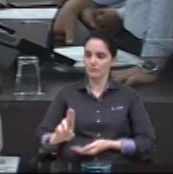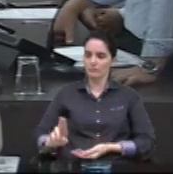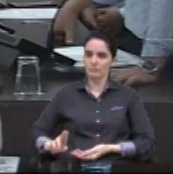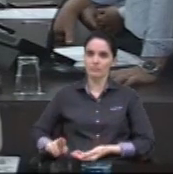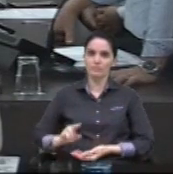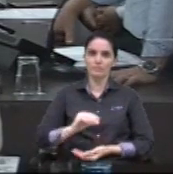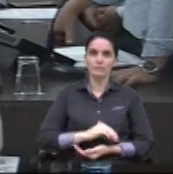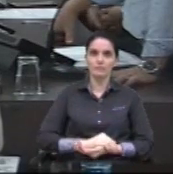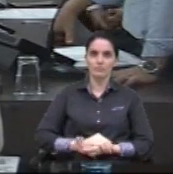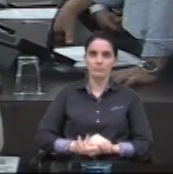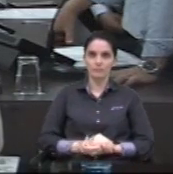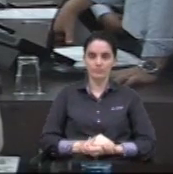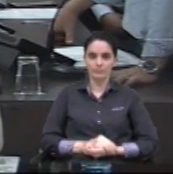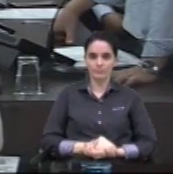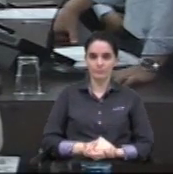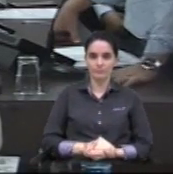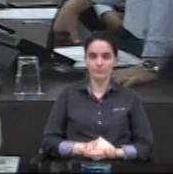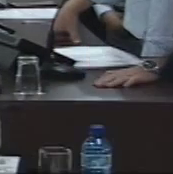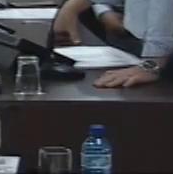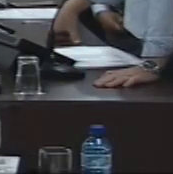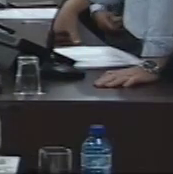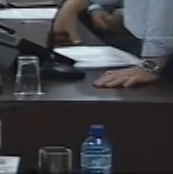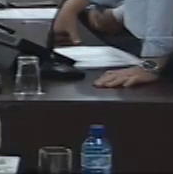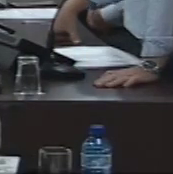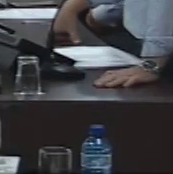Lima, Adão Agostinho de Oliveira,